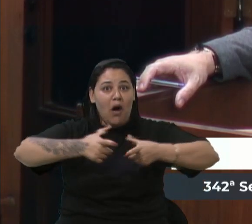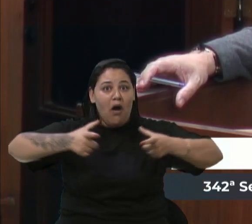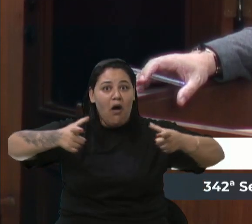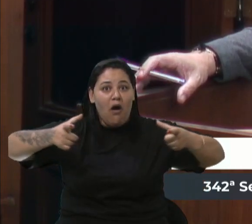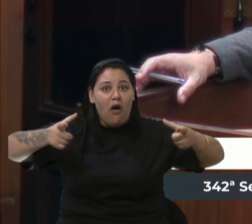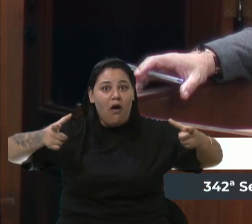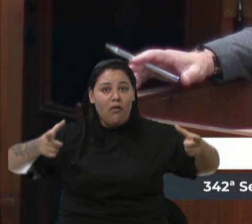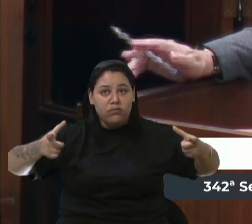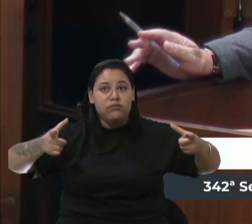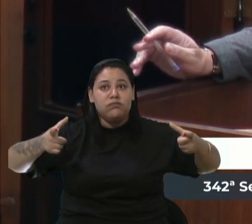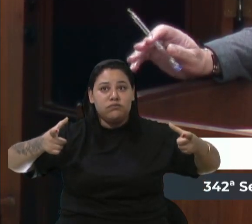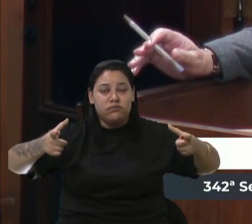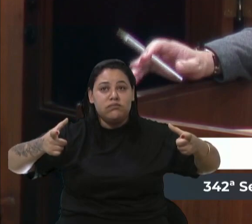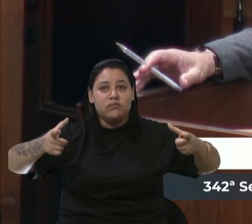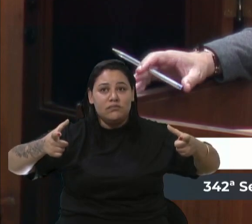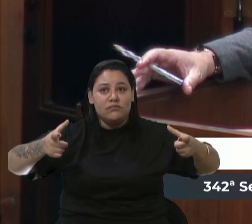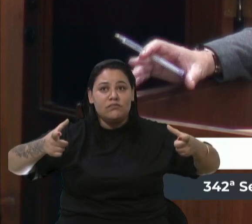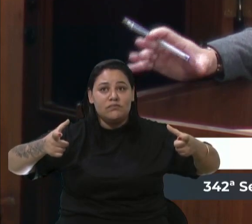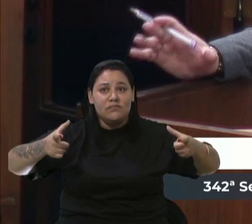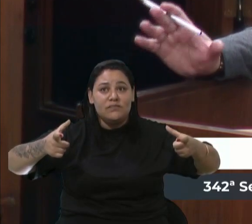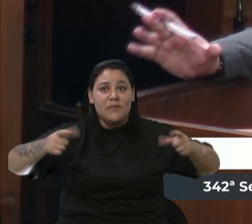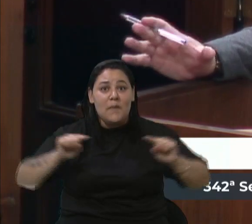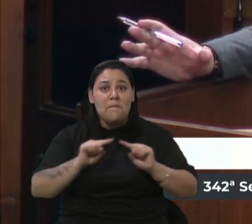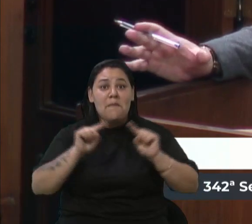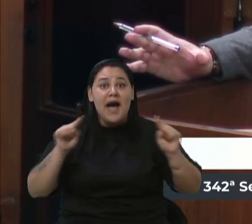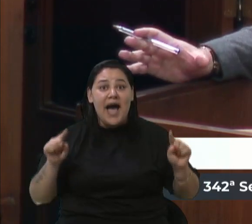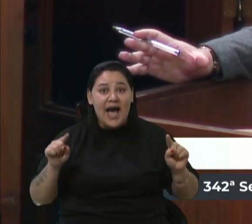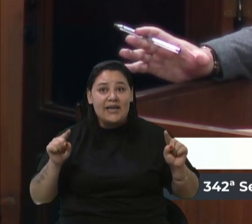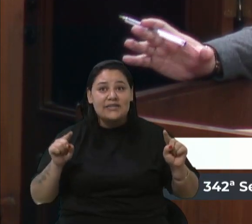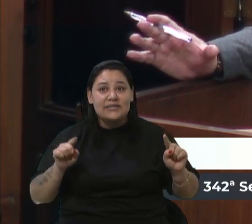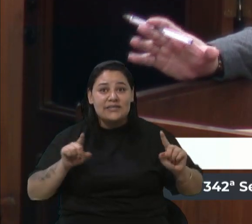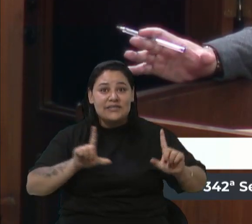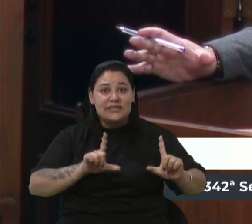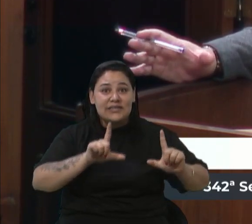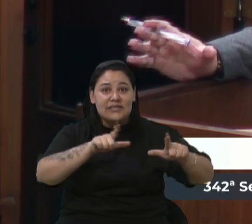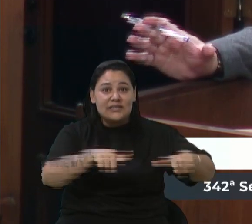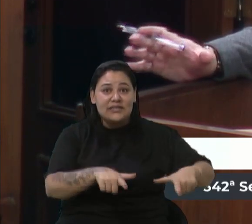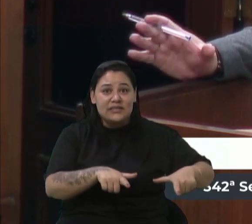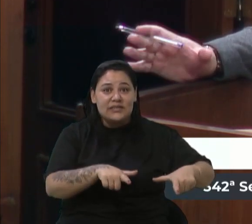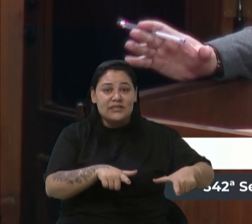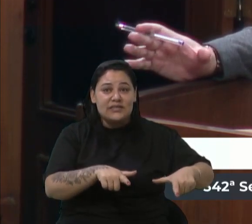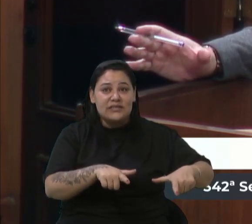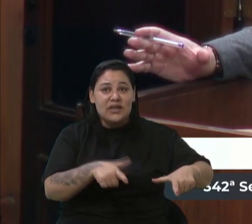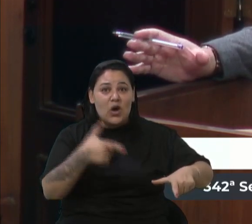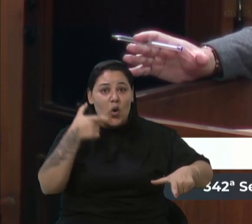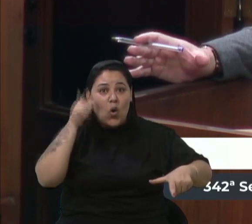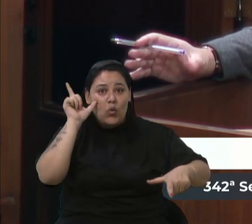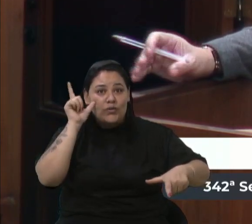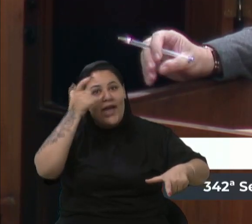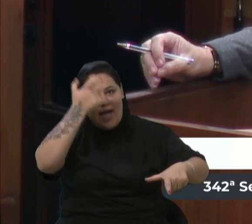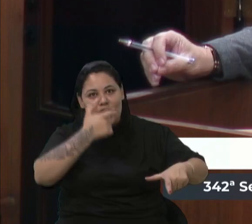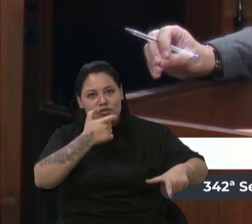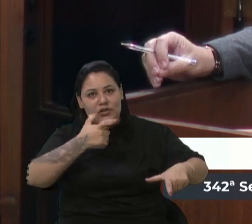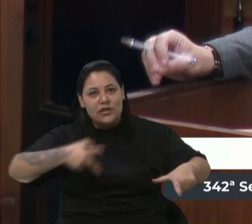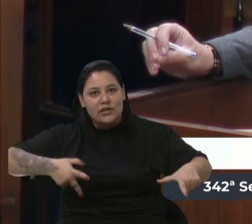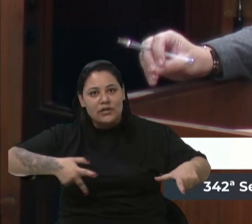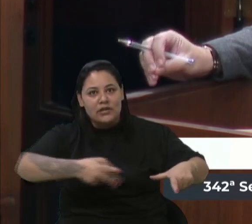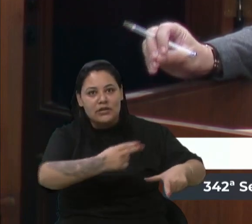frequento para comprar coisa barata, né, de vez em quando. Mas naquele local, ontem, talvez pela inauguração,